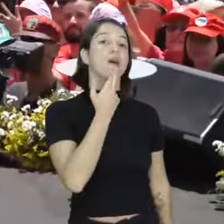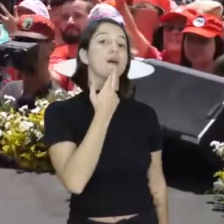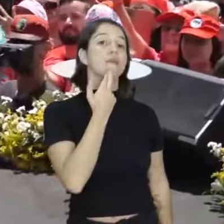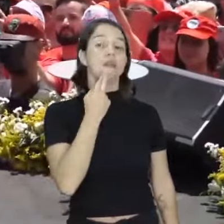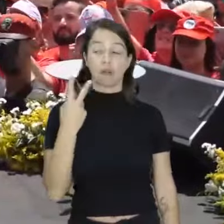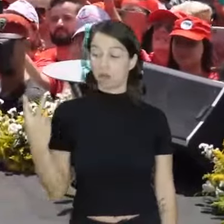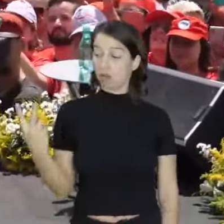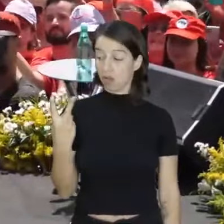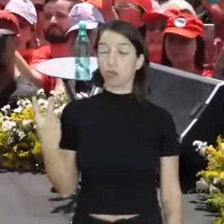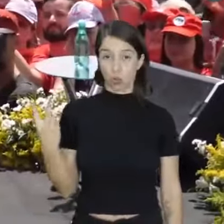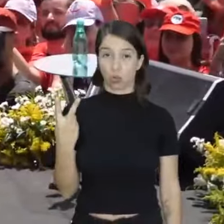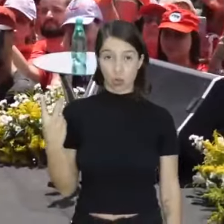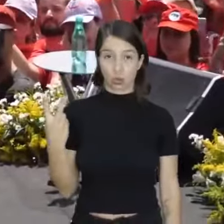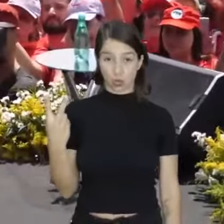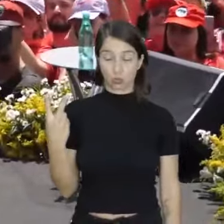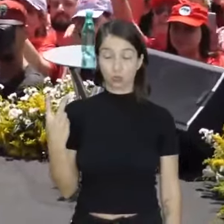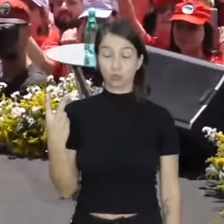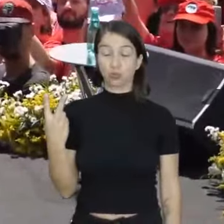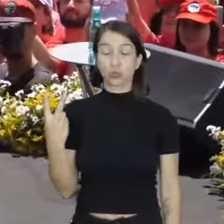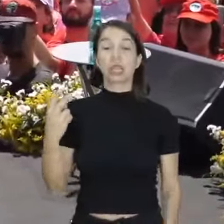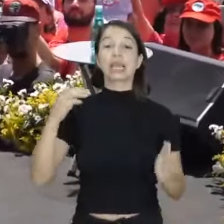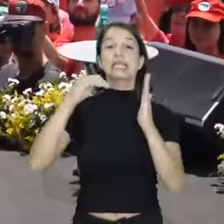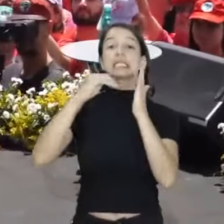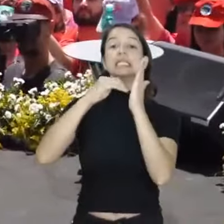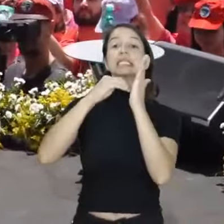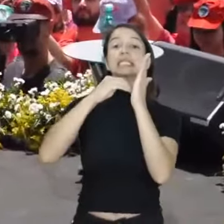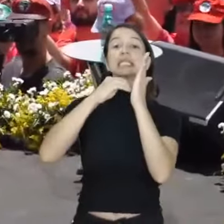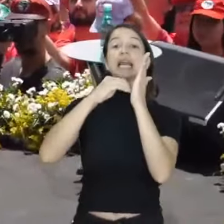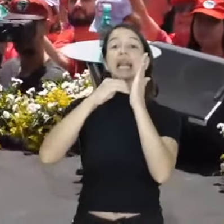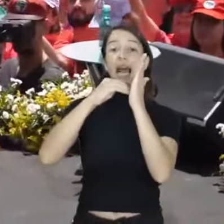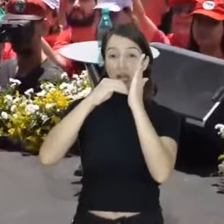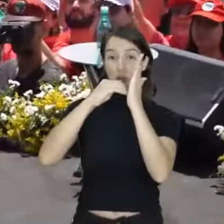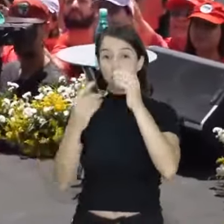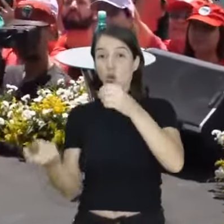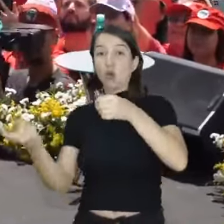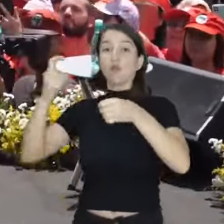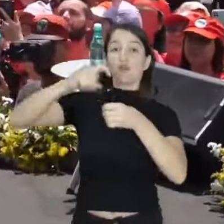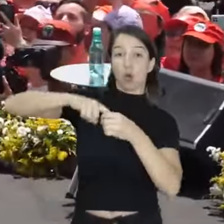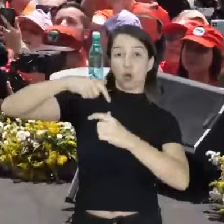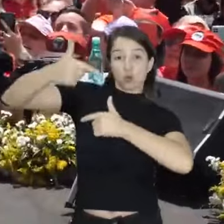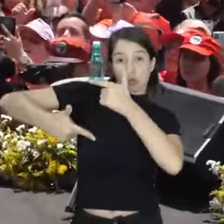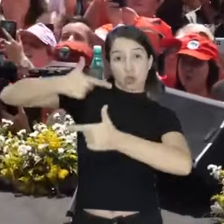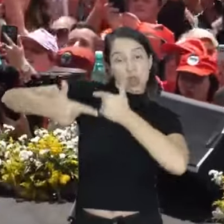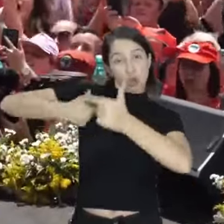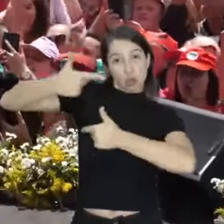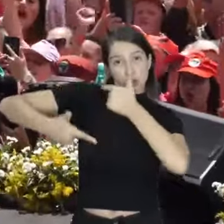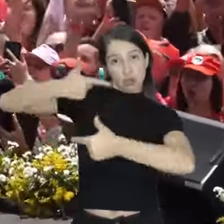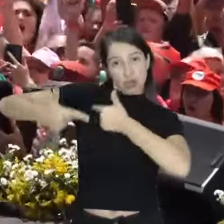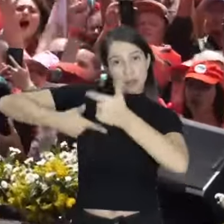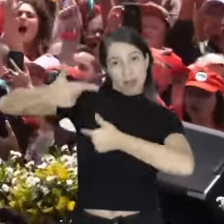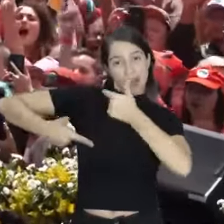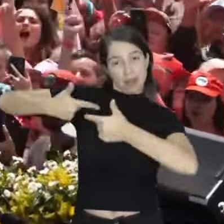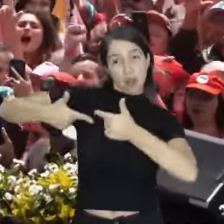voltar a funcionar, leve a fotografia aérea desse encontro aqui,